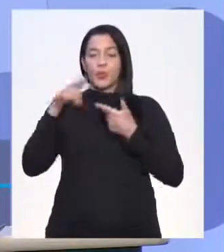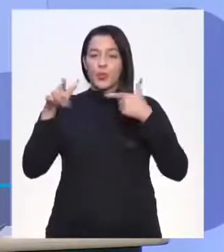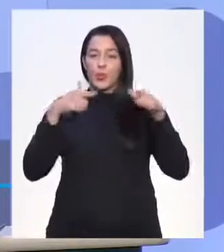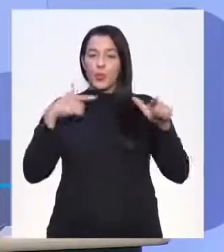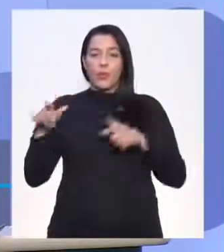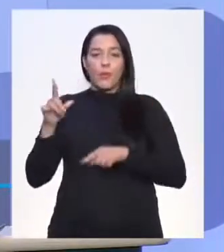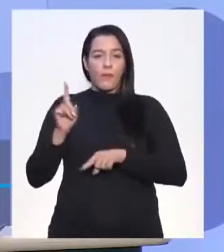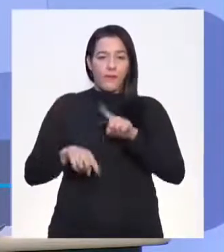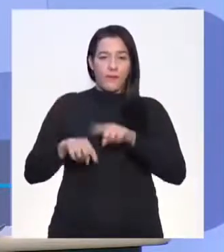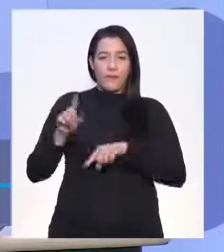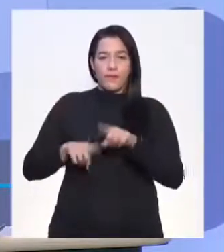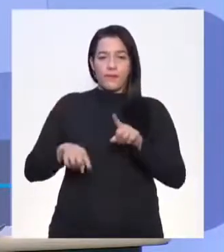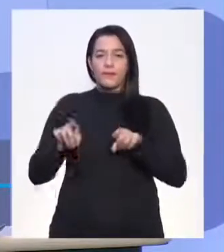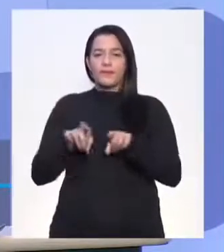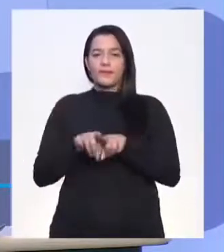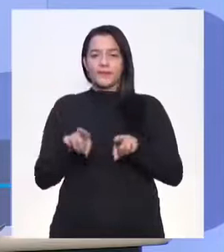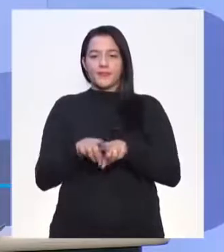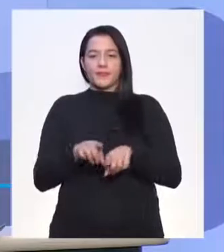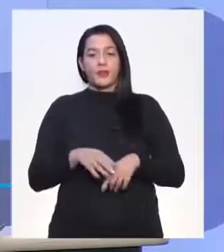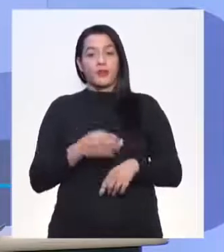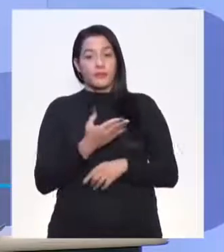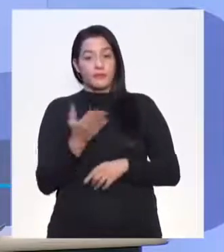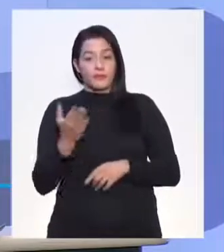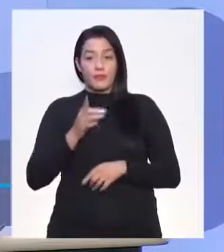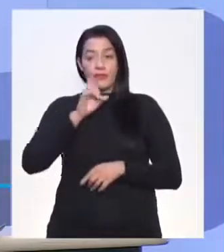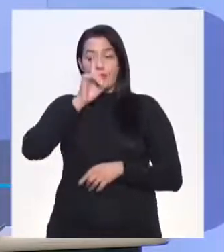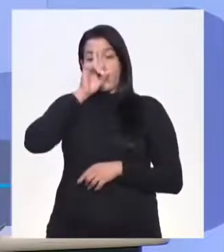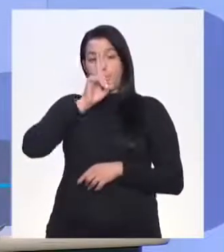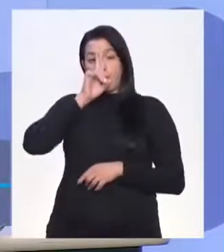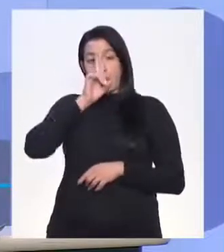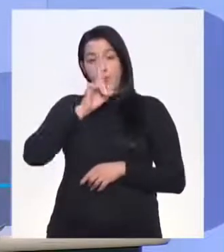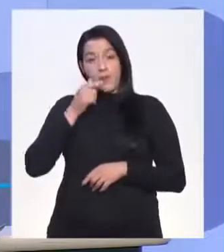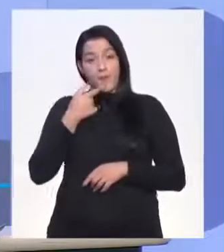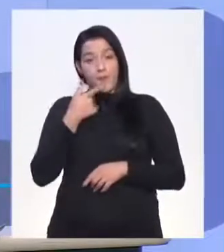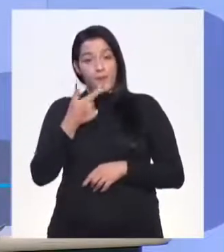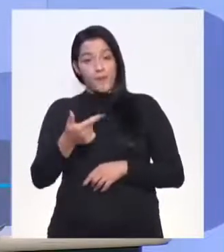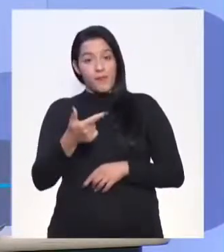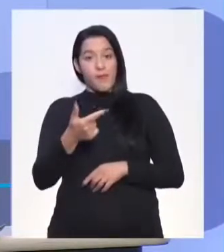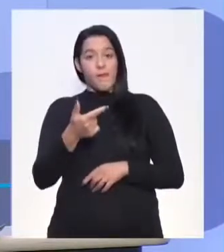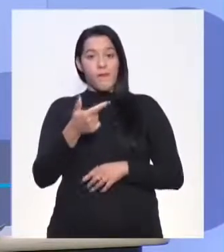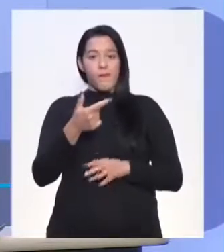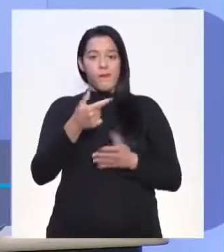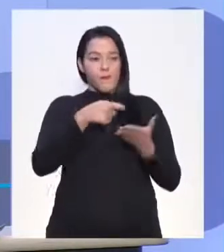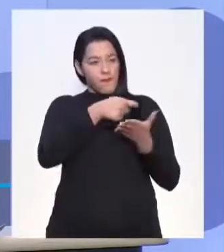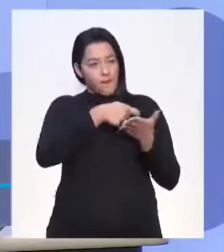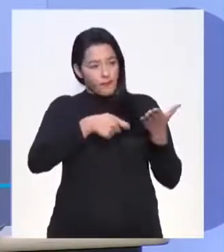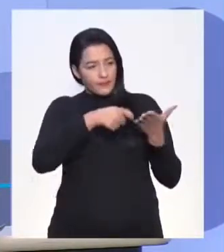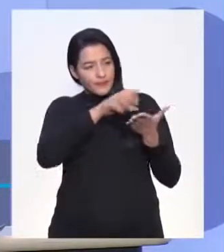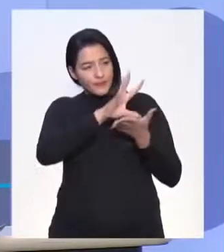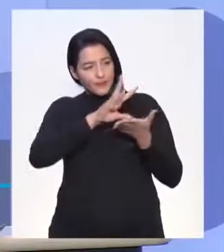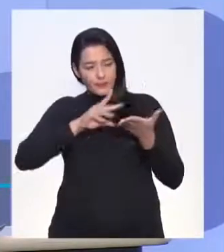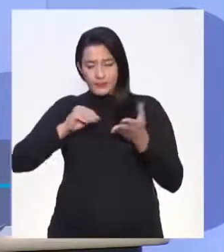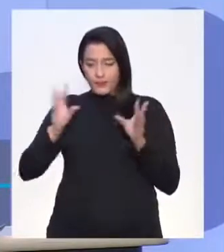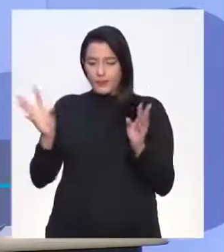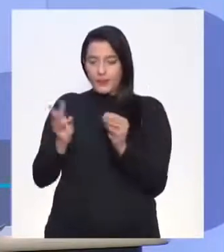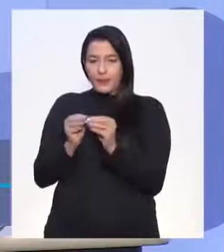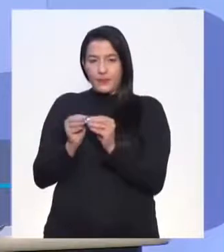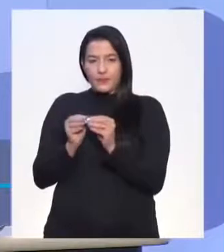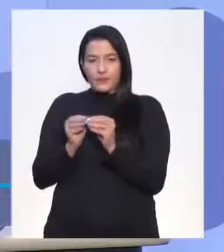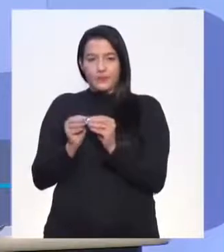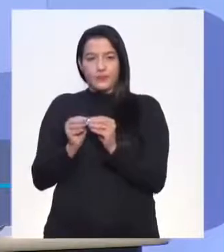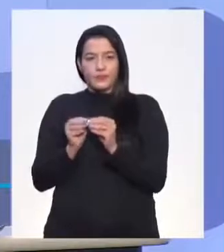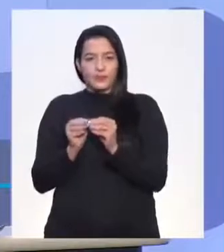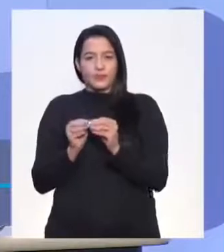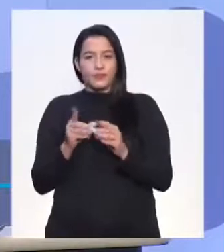elementos. Então, há um perigo quando eu faço uma edição de um texto. Né? Isso é edição.